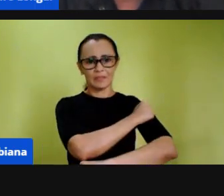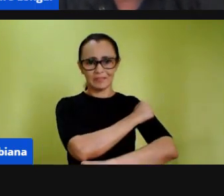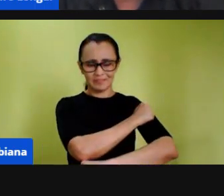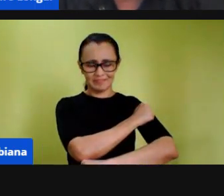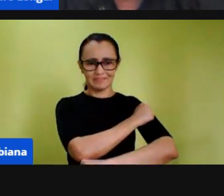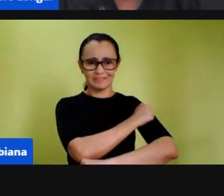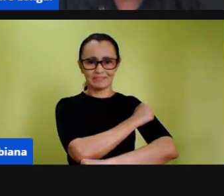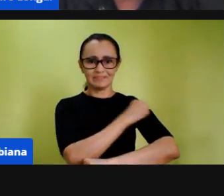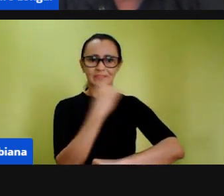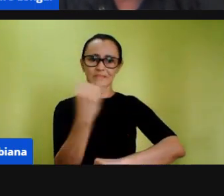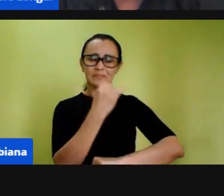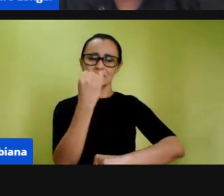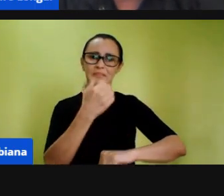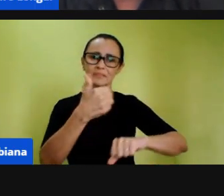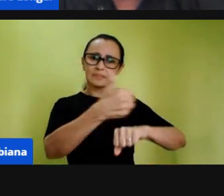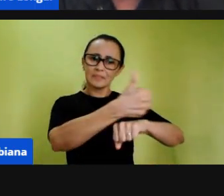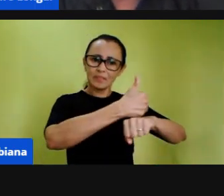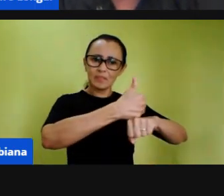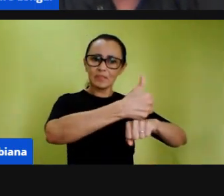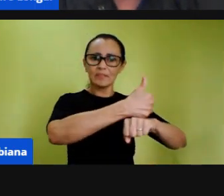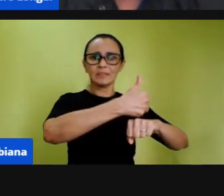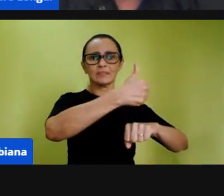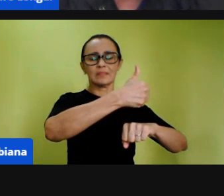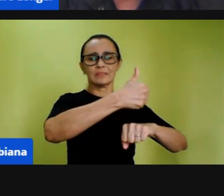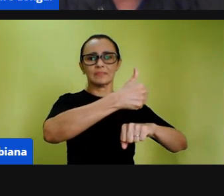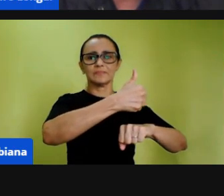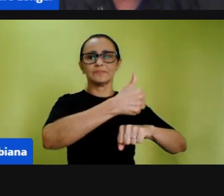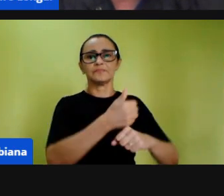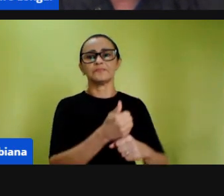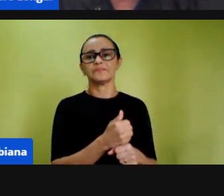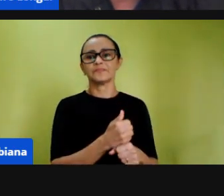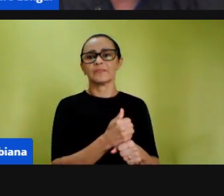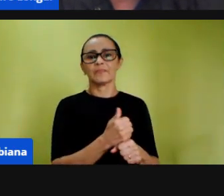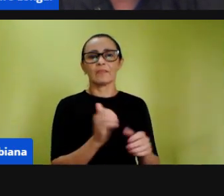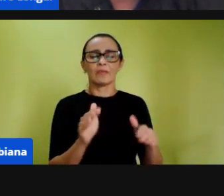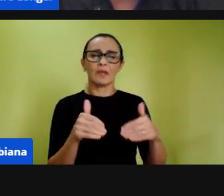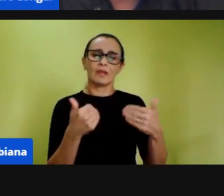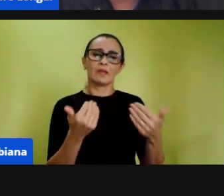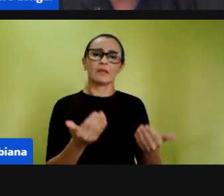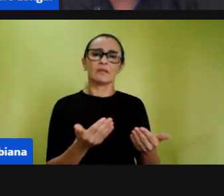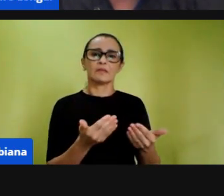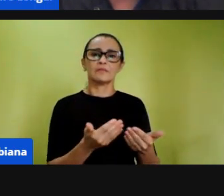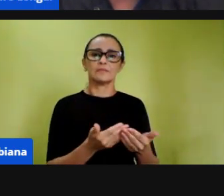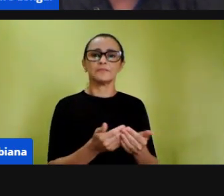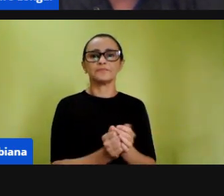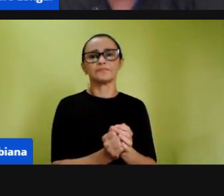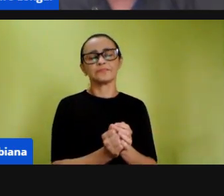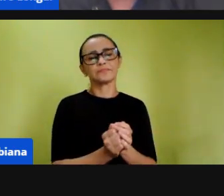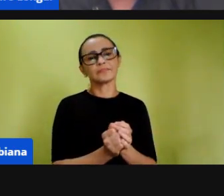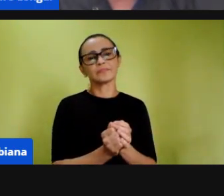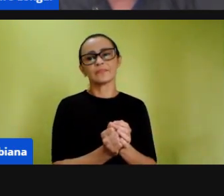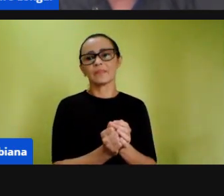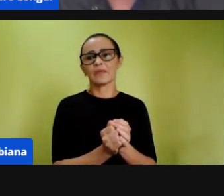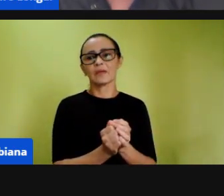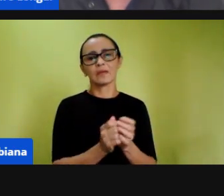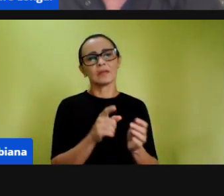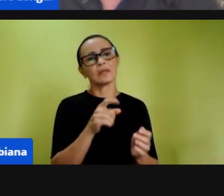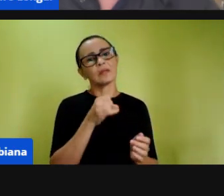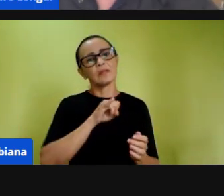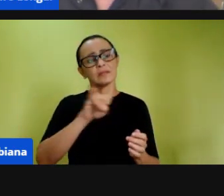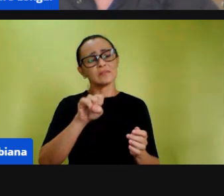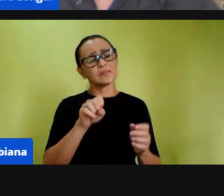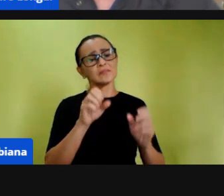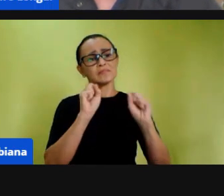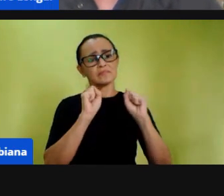né? E partindo desse cenário, eu gostaria que vocês relatassem para a gente essa experiência que foi